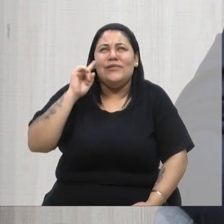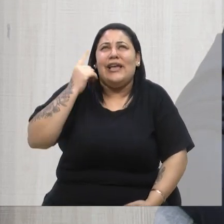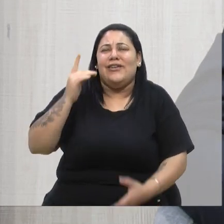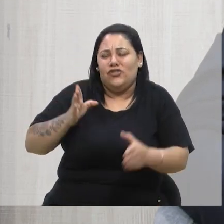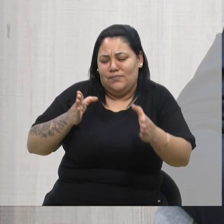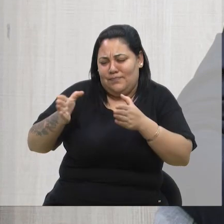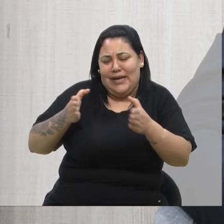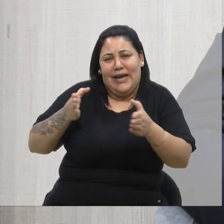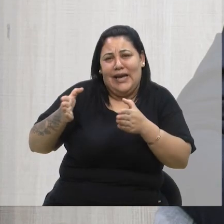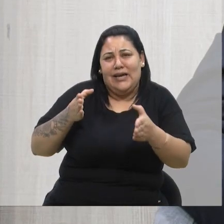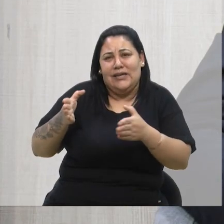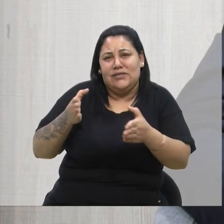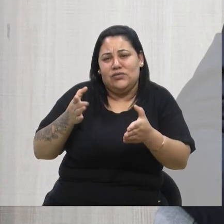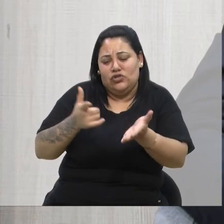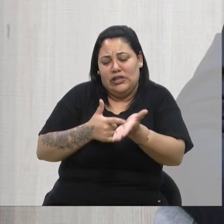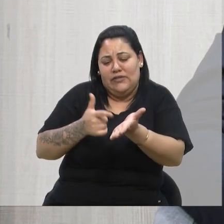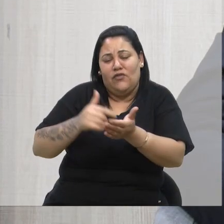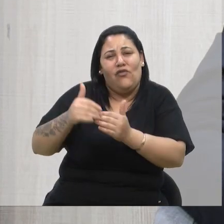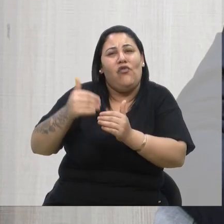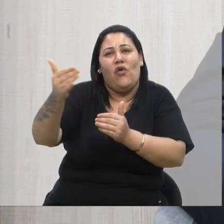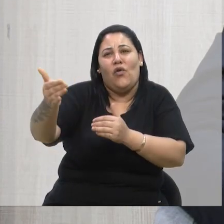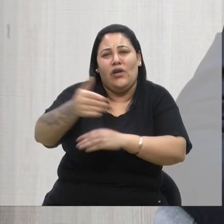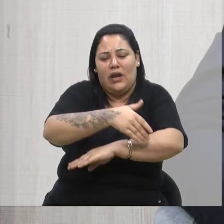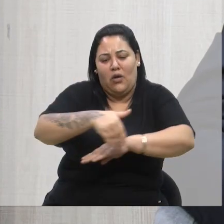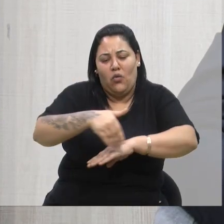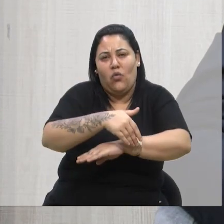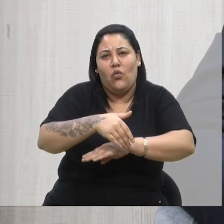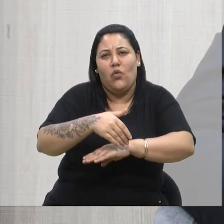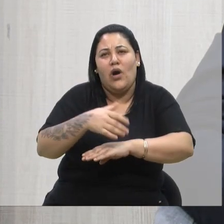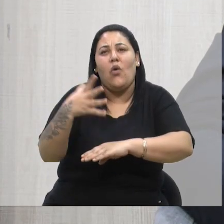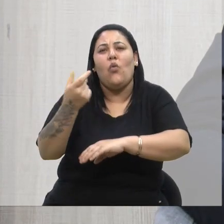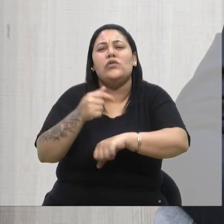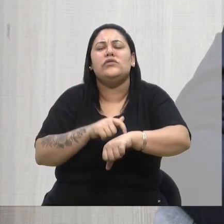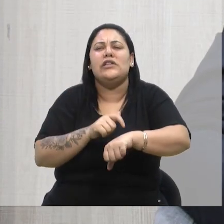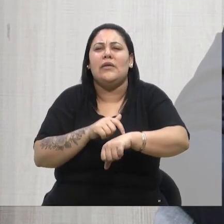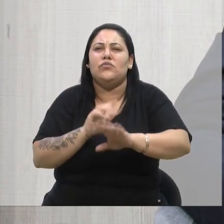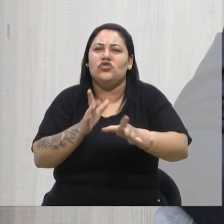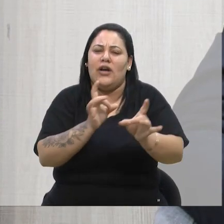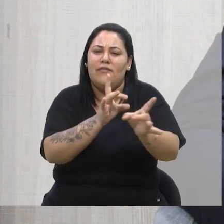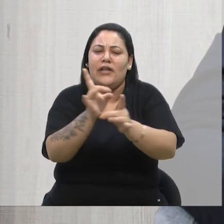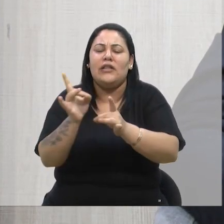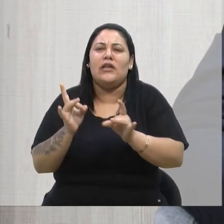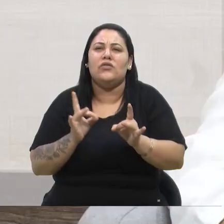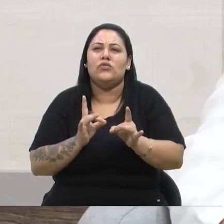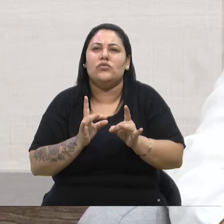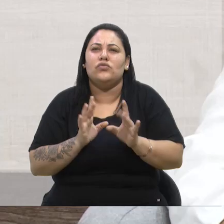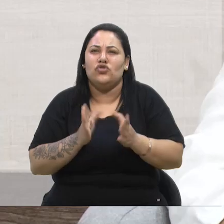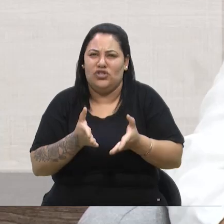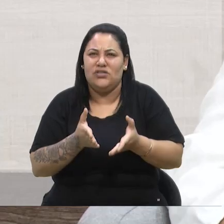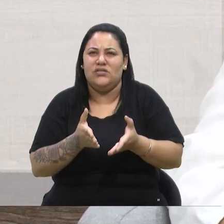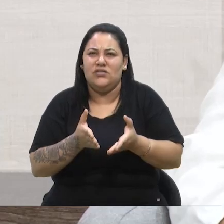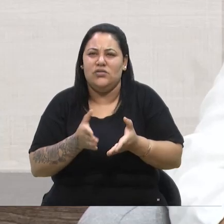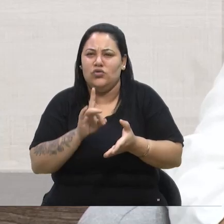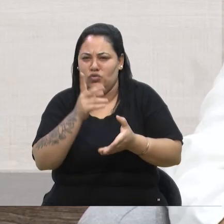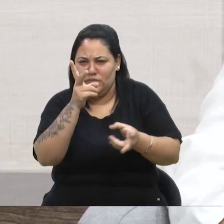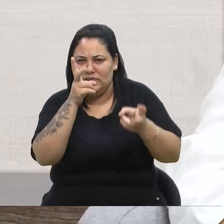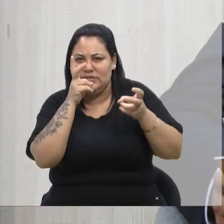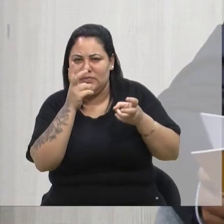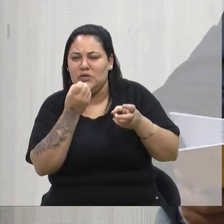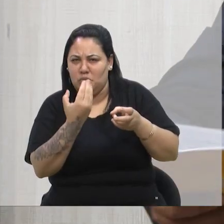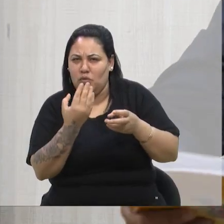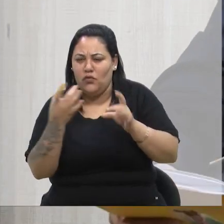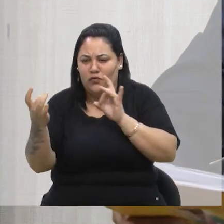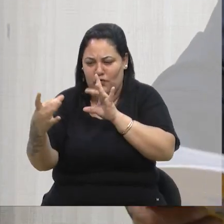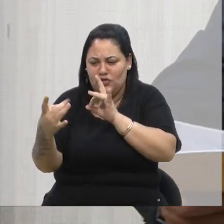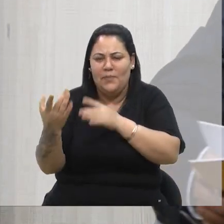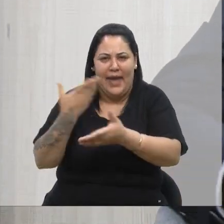de prazo exatamente da obra na rua. Ela está mais ou menos há quanto tempo circulando? Já foi suficiente